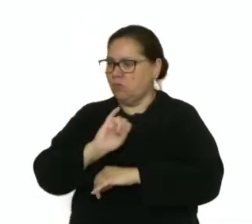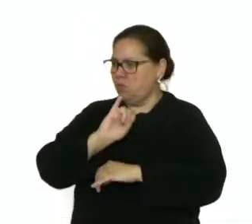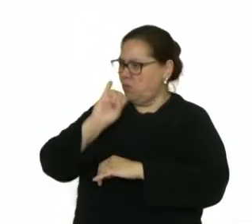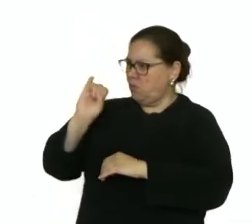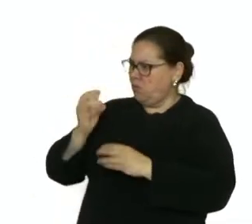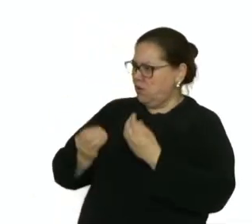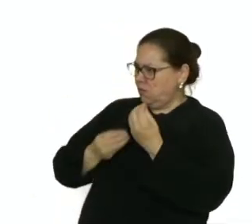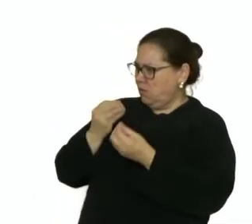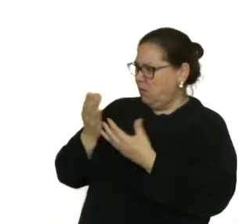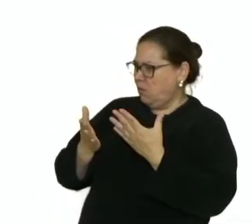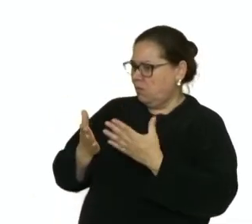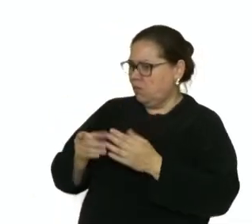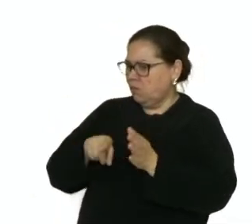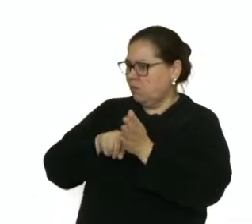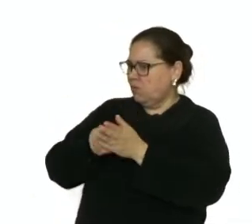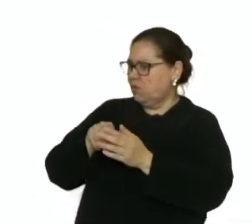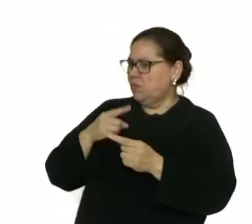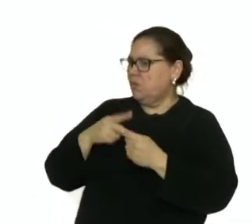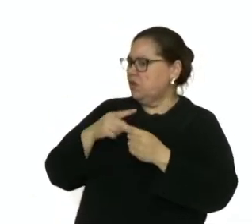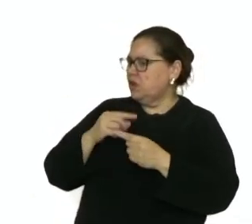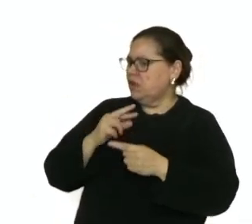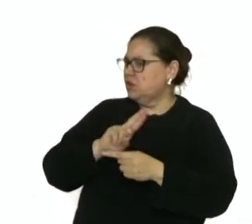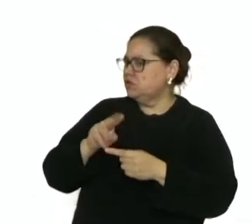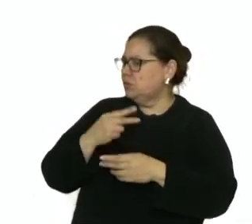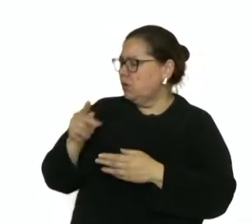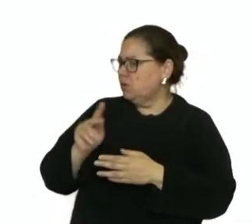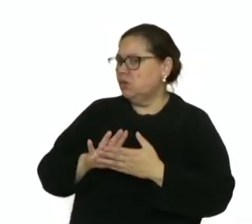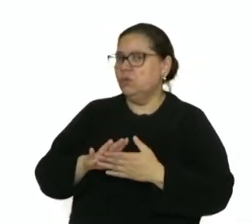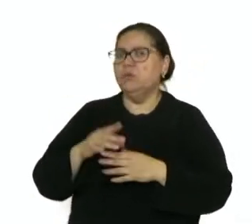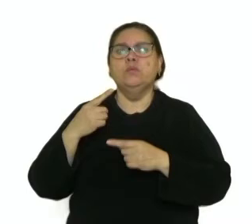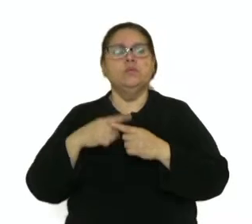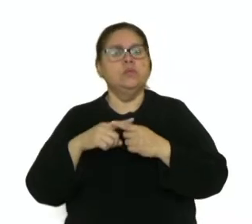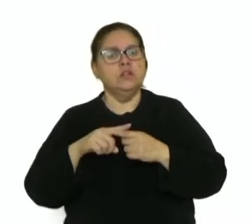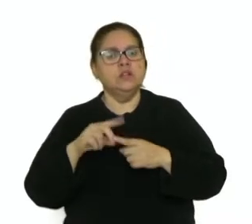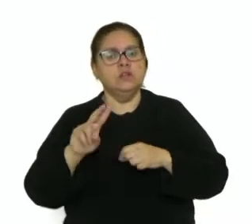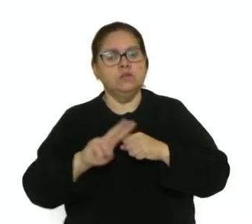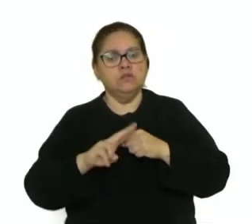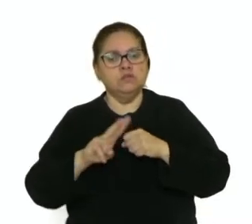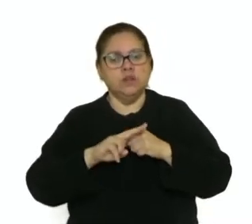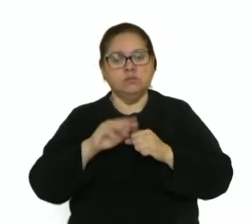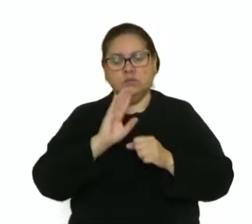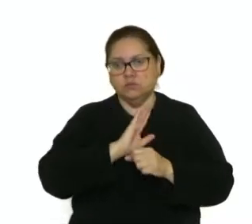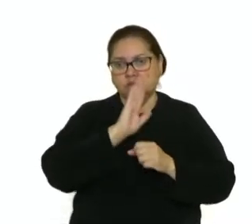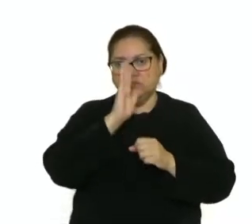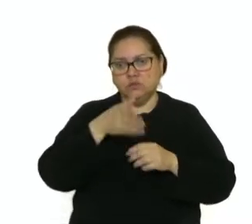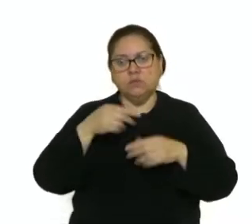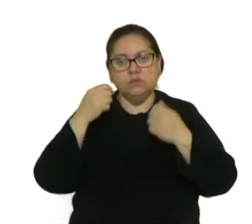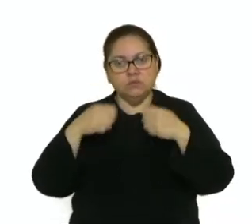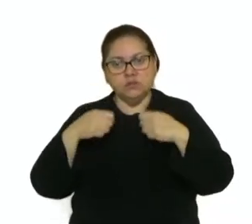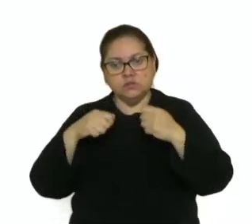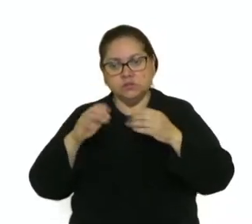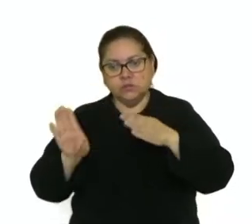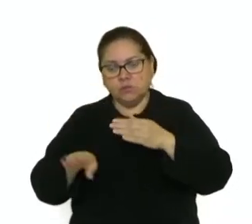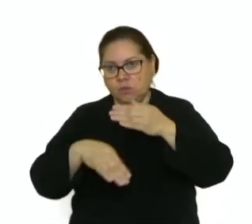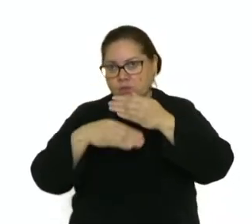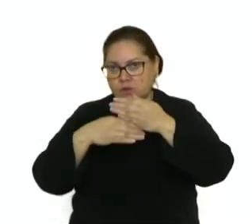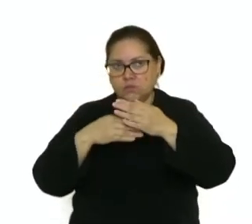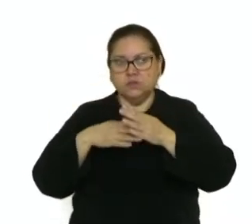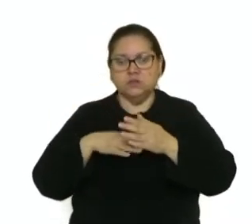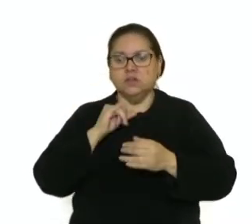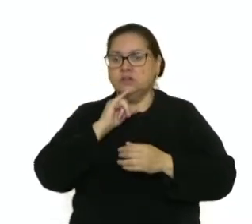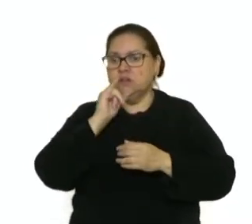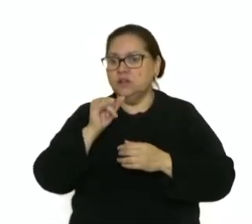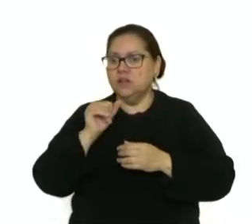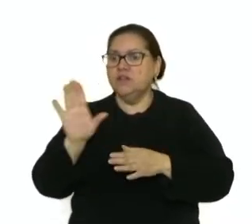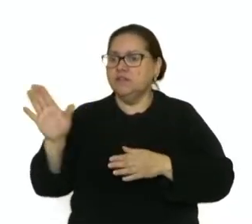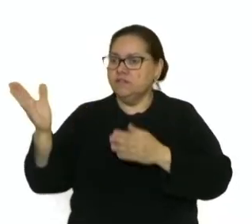Como assim? Para que chamar de verbo transitivo? Ora, porque os verbos transitivos precisam de complemento. Então ele diz,